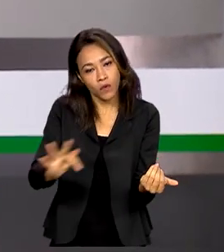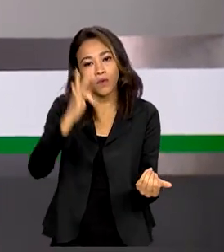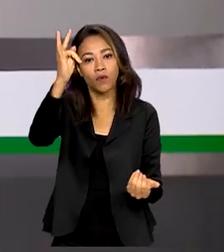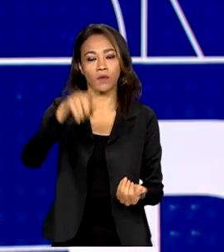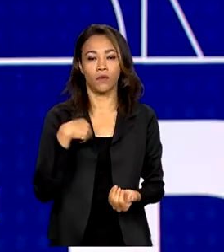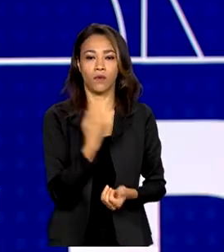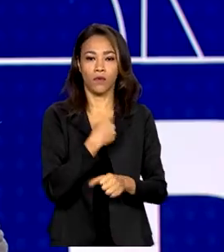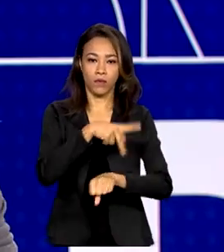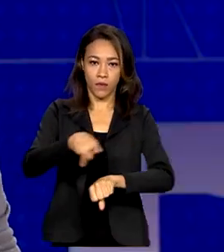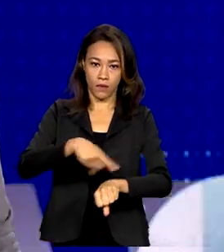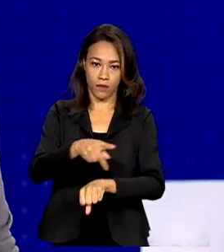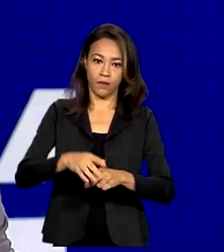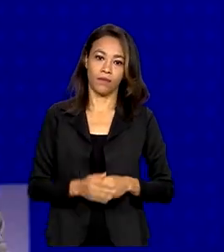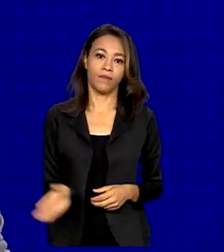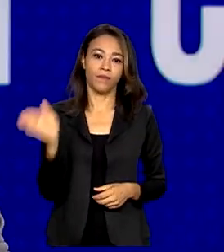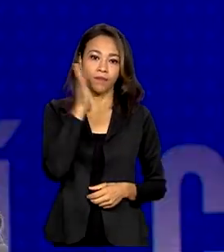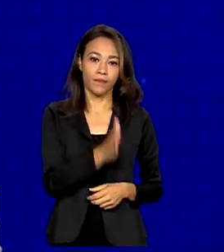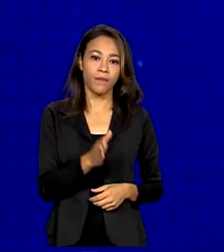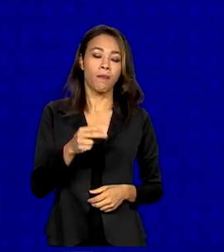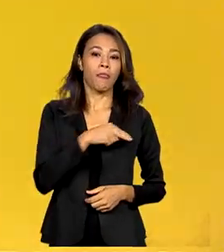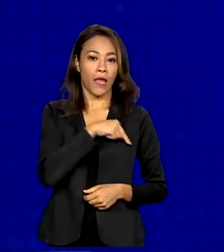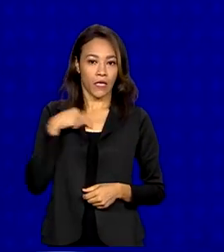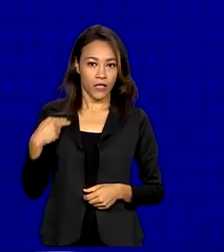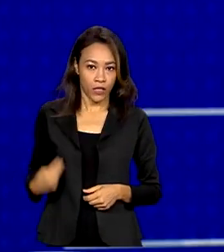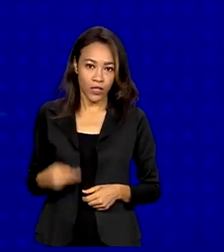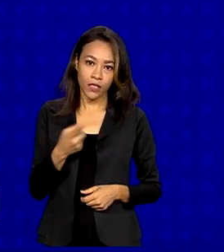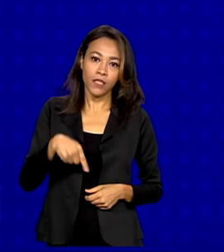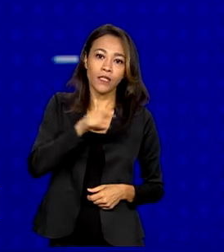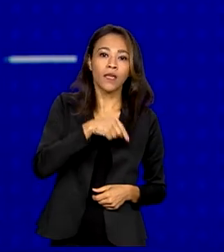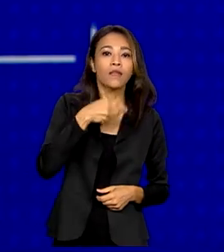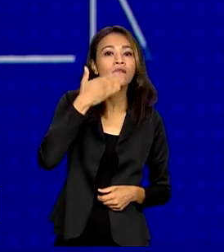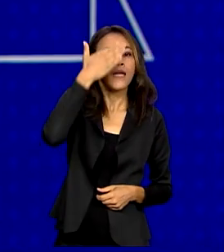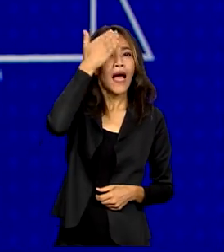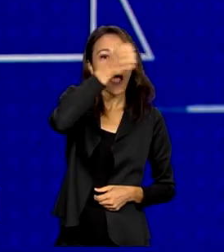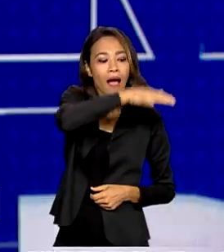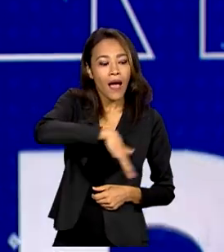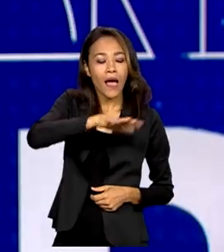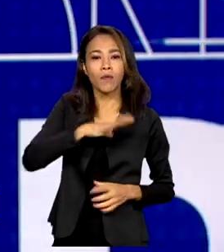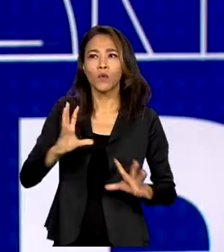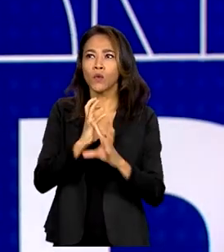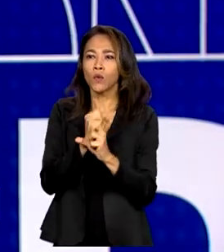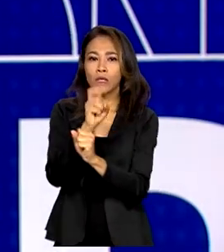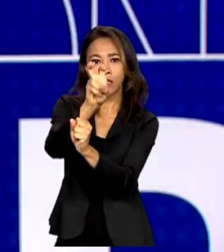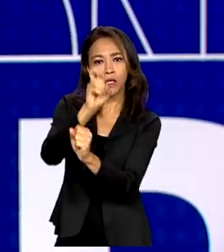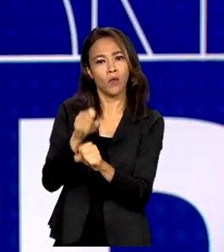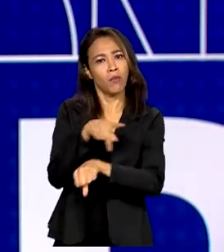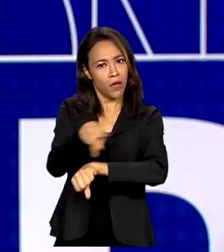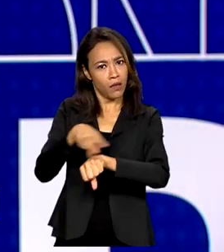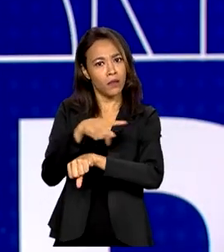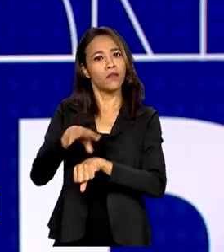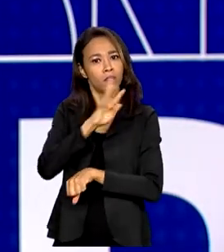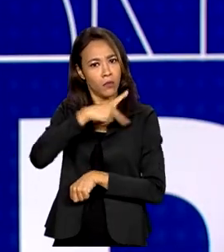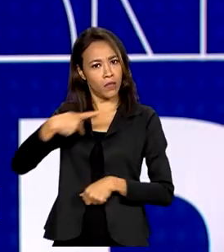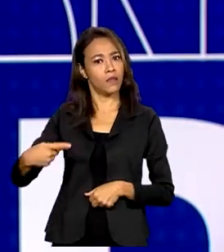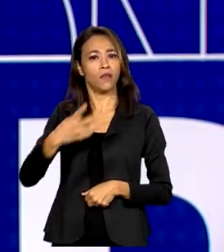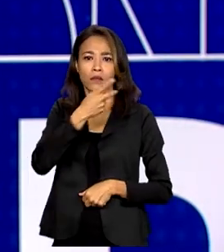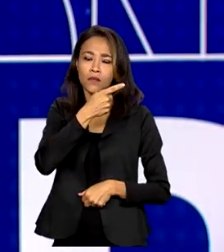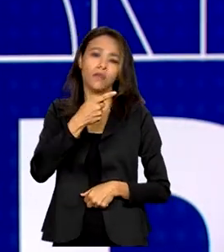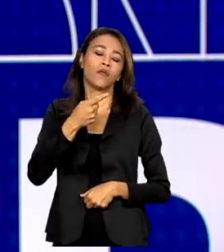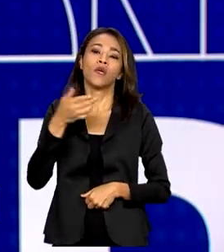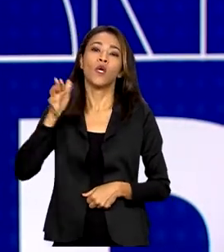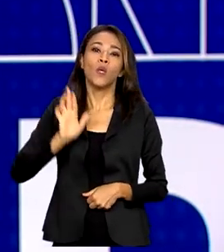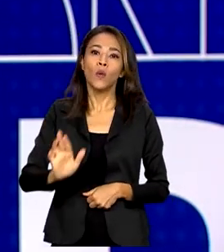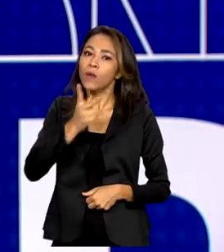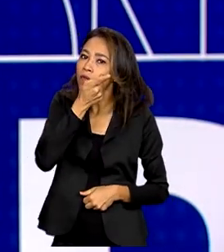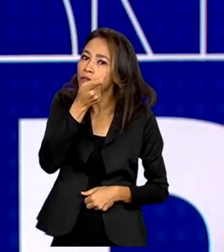país. Com a China e os Emirados Árabes, já são 5 países visitados por Lula desde que assumiu a presidência.